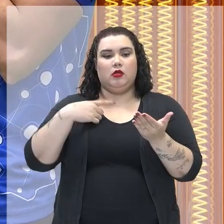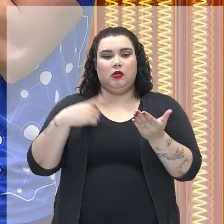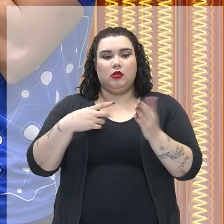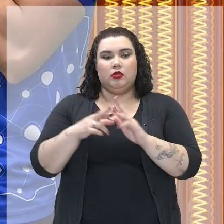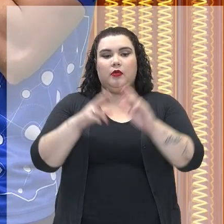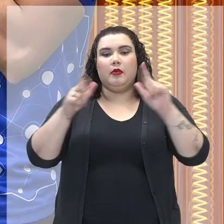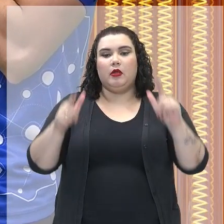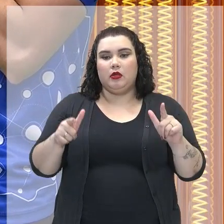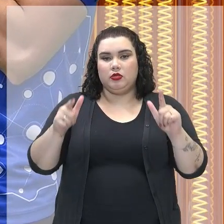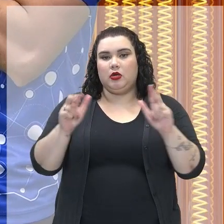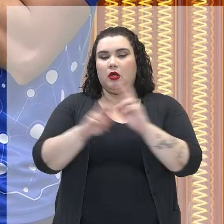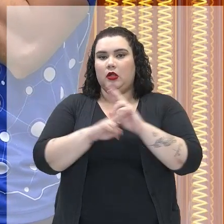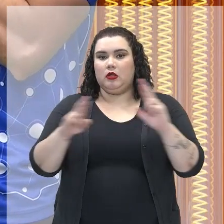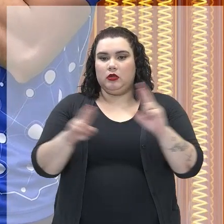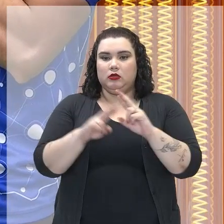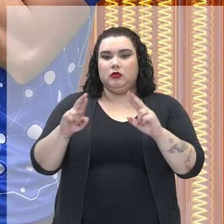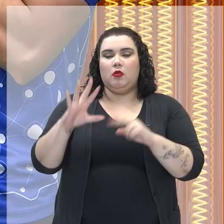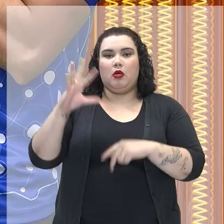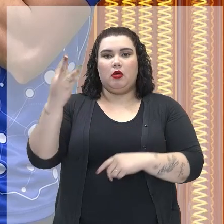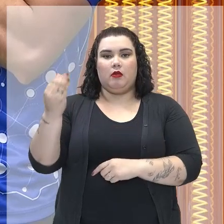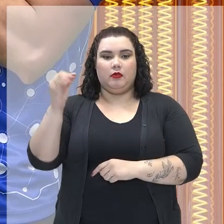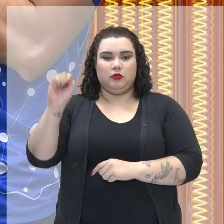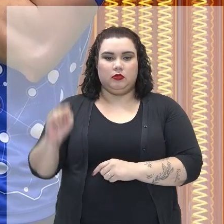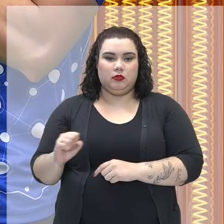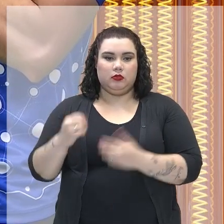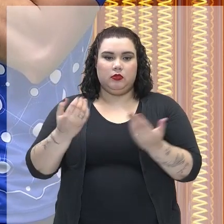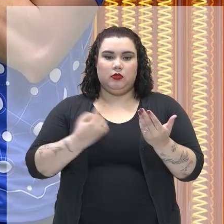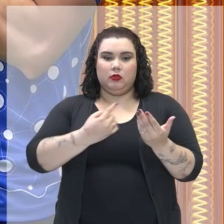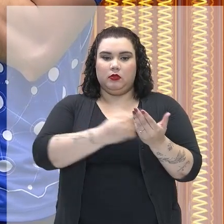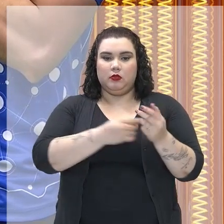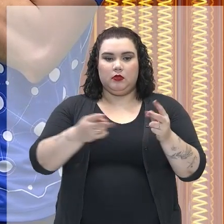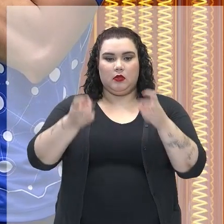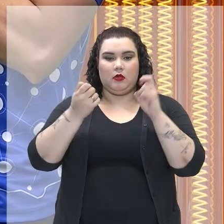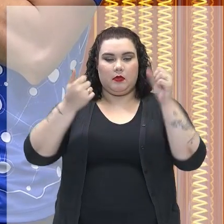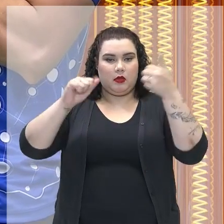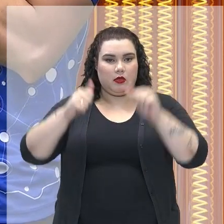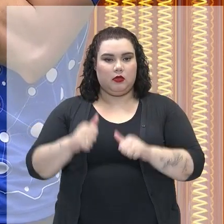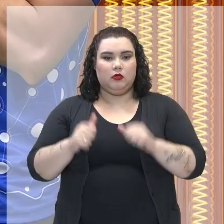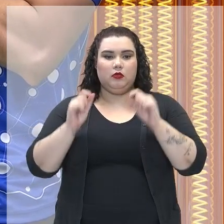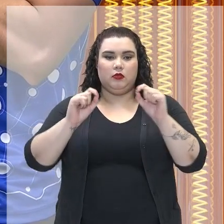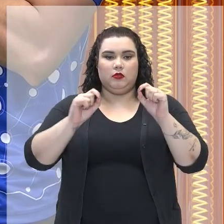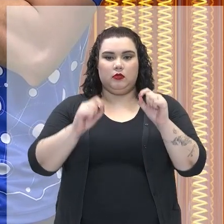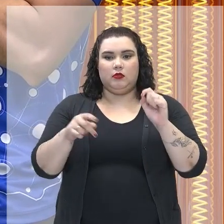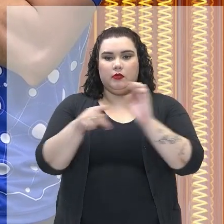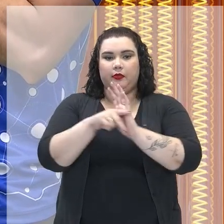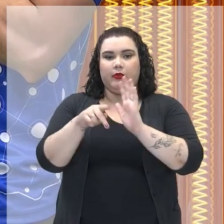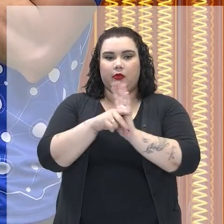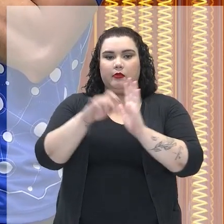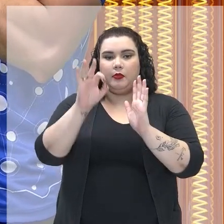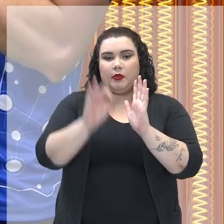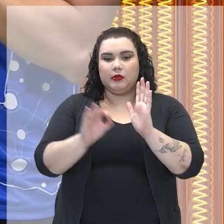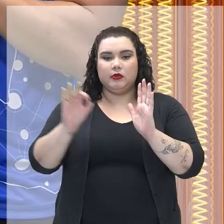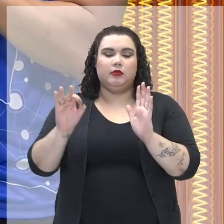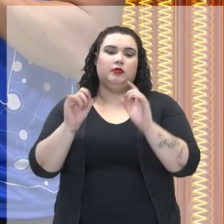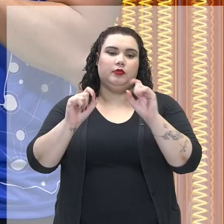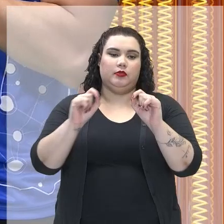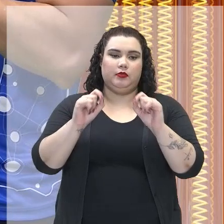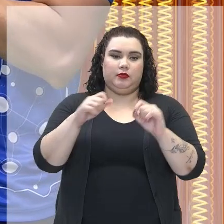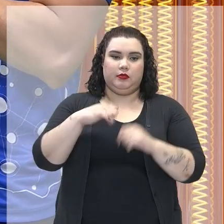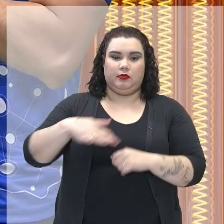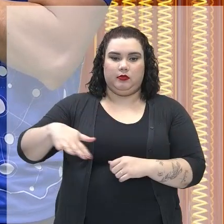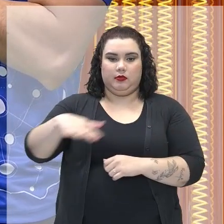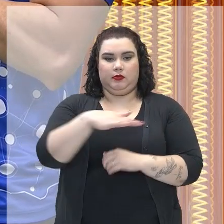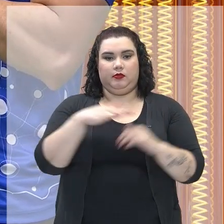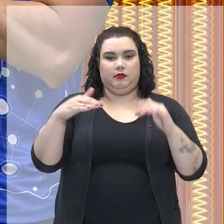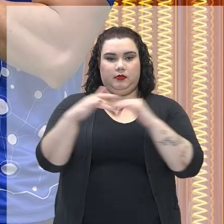África subsaariana, certo? E a gente pode observar isso analisando o percentual de urbanização. Um exemplo, essas